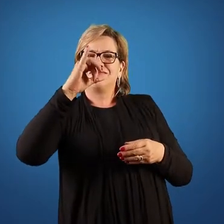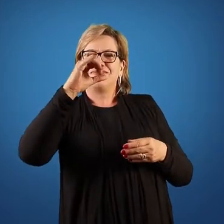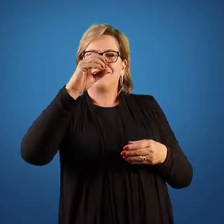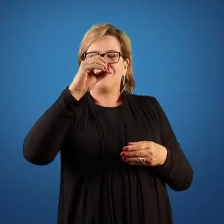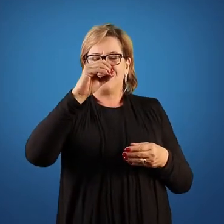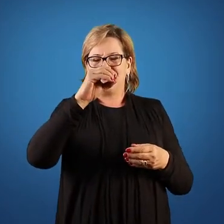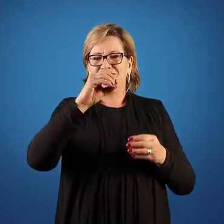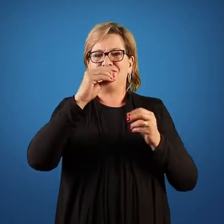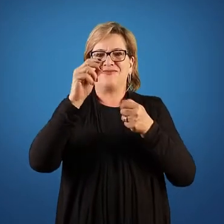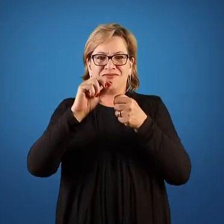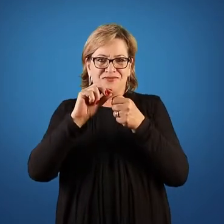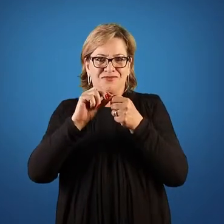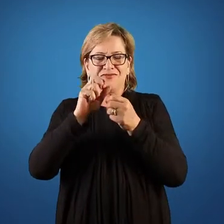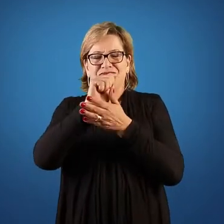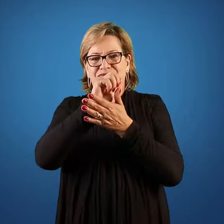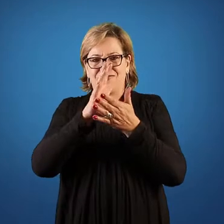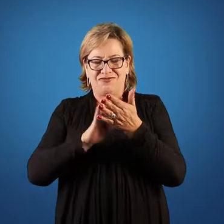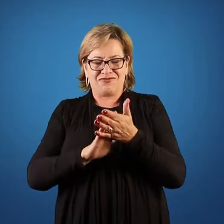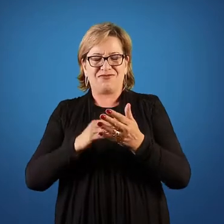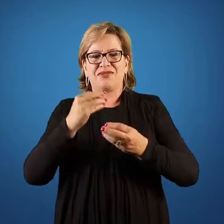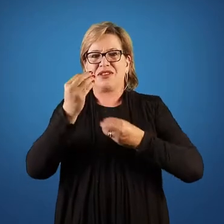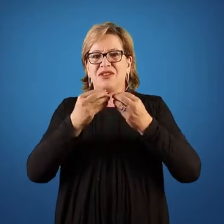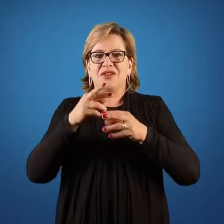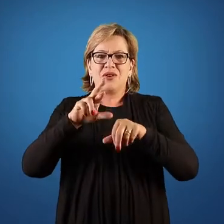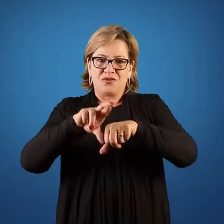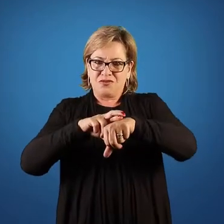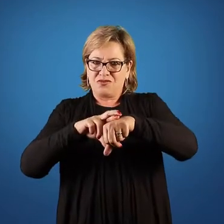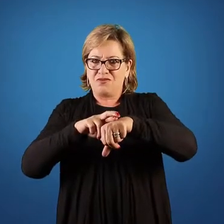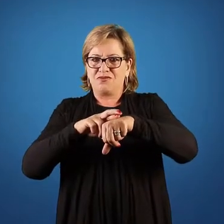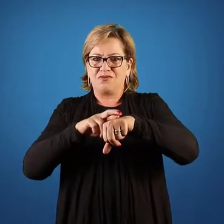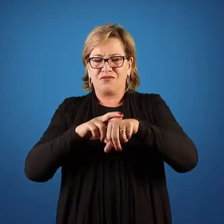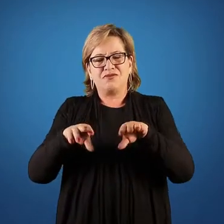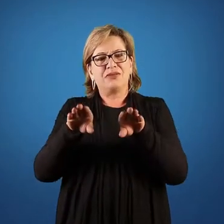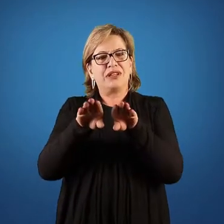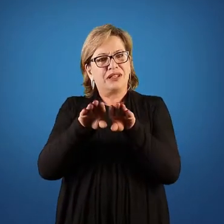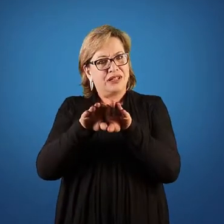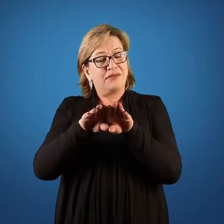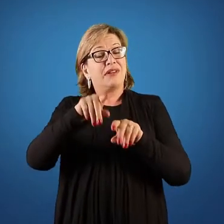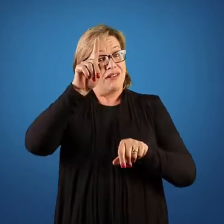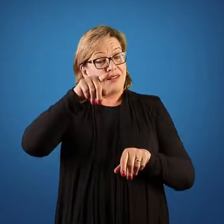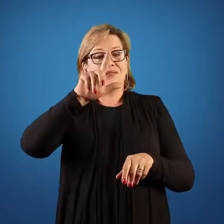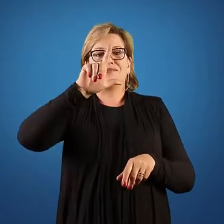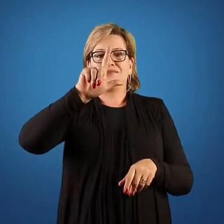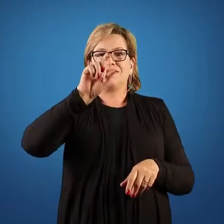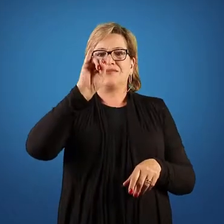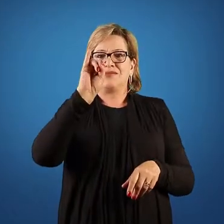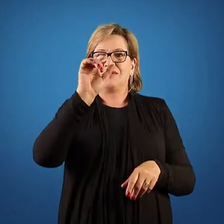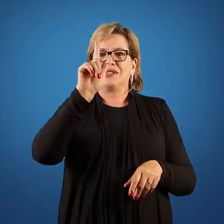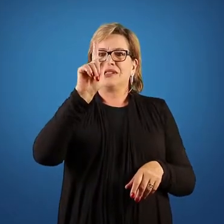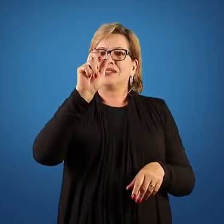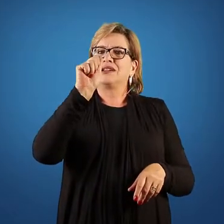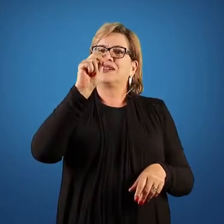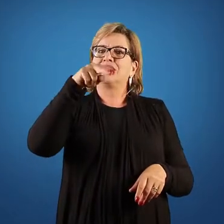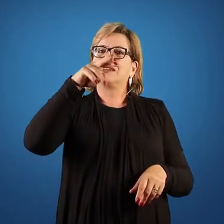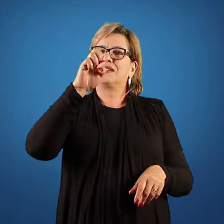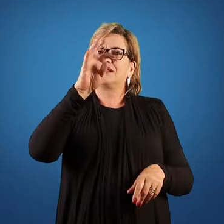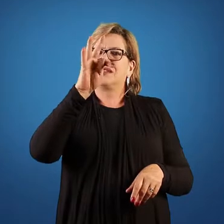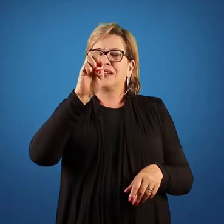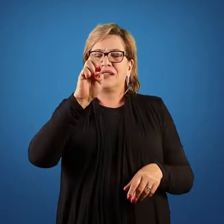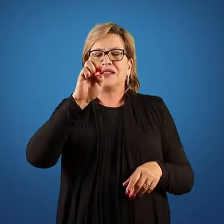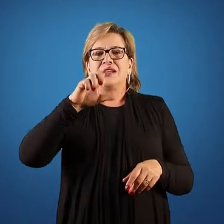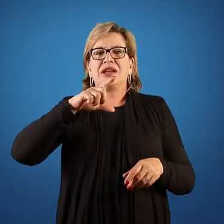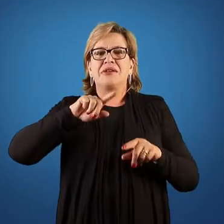acrobacias. Esse roxo é um tecido também chamado liganete, mas sem elastano, ele é